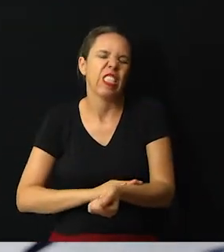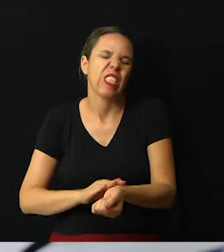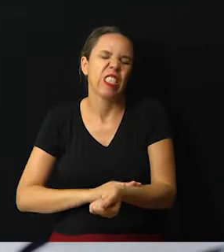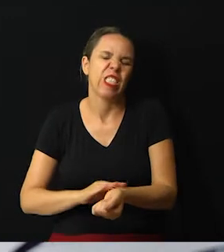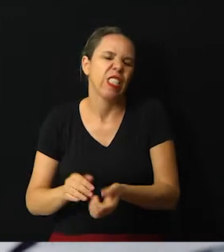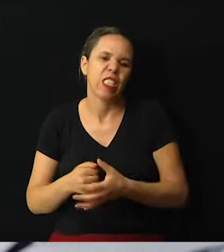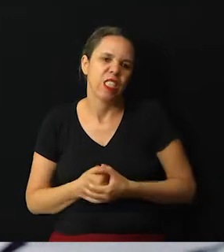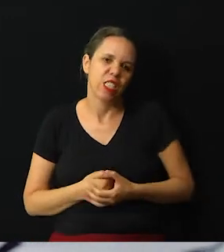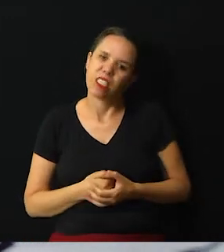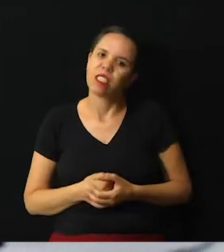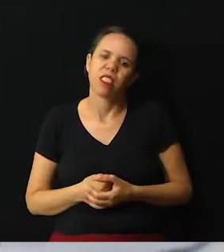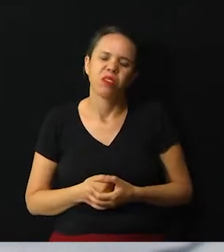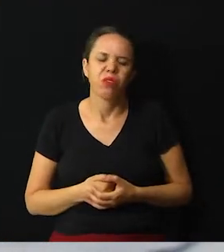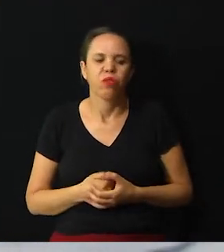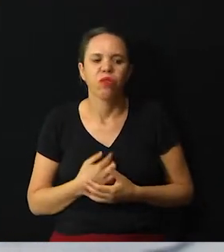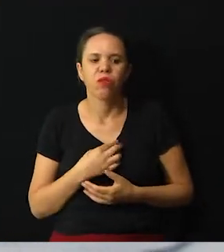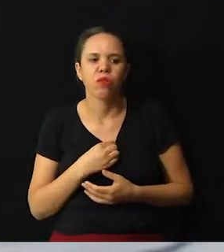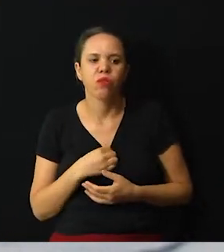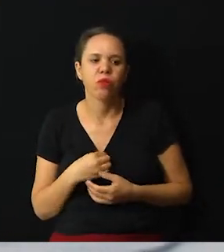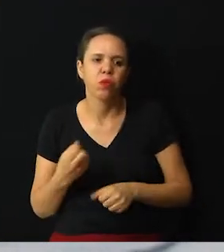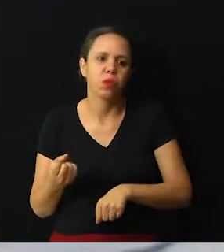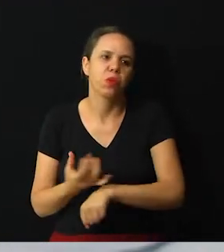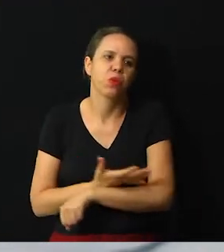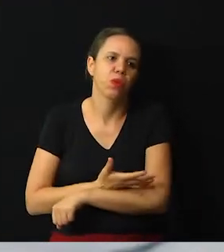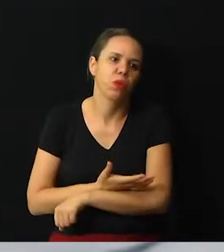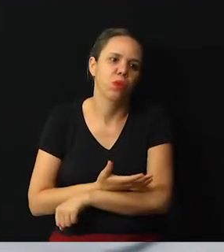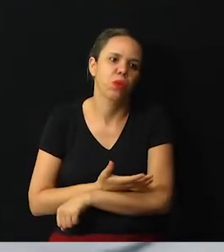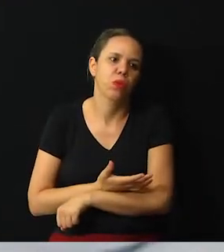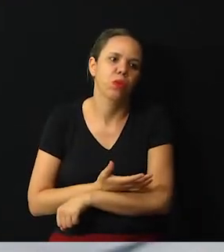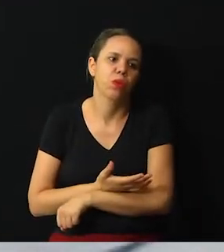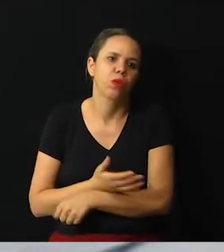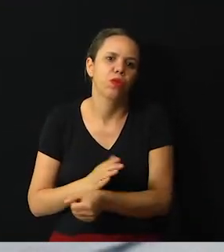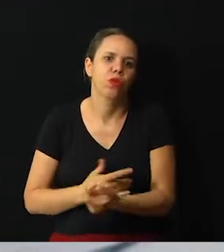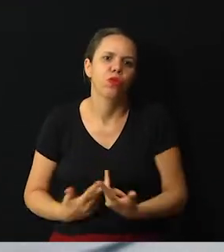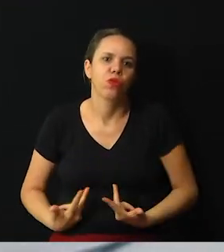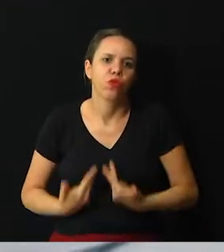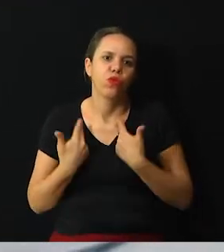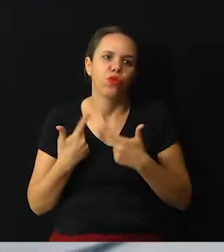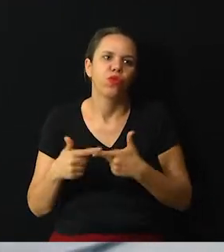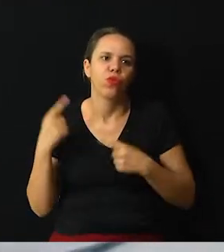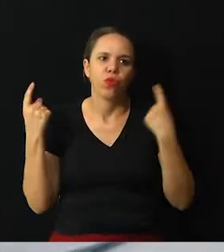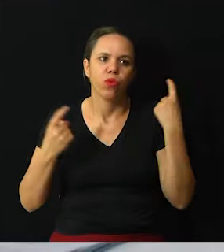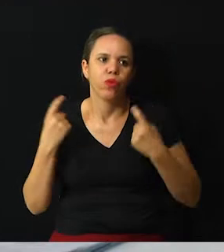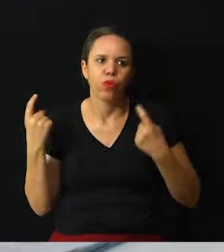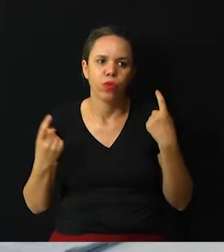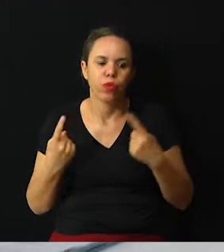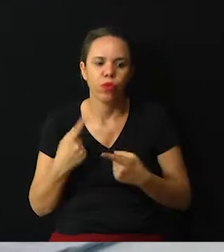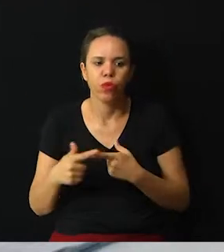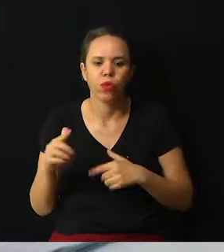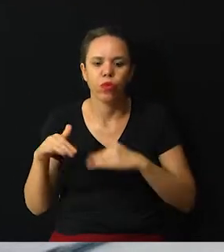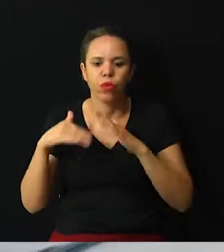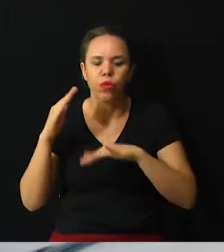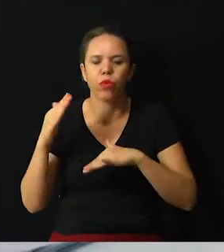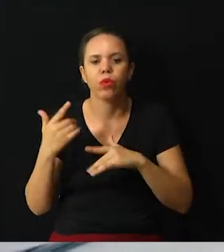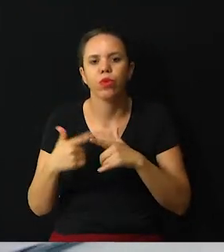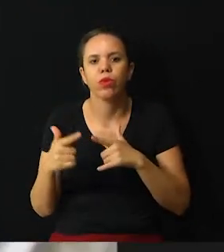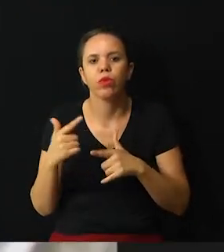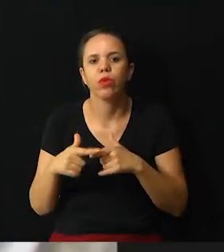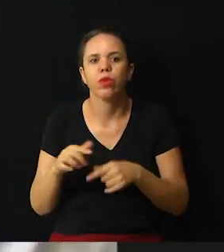quadro de tanto estresse, não só emocional, mas um estresse cirúrgico, qualquer outra situação, que acaba desenvolvendo um